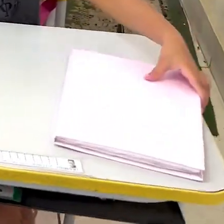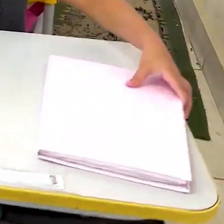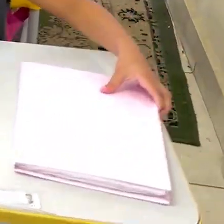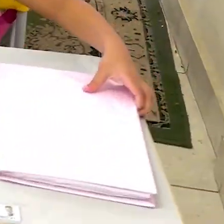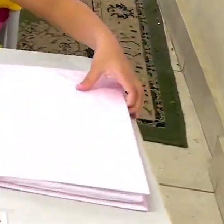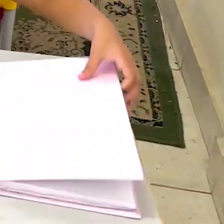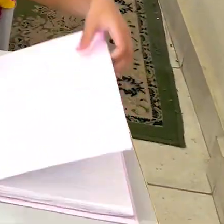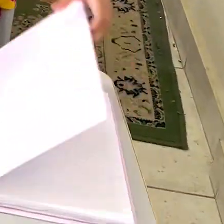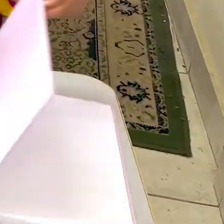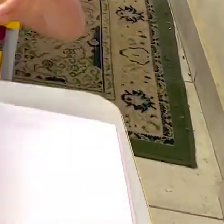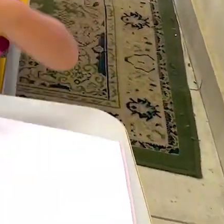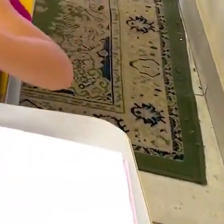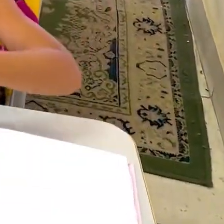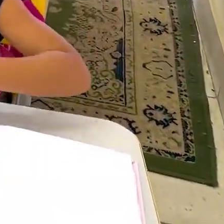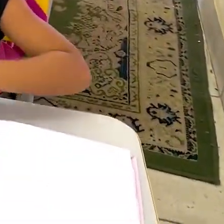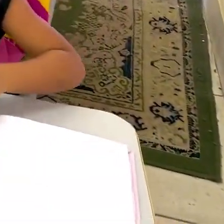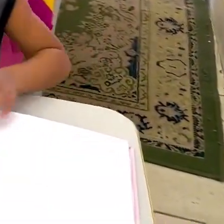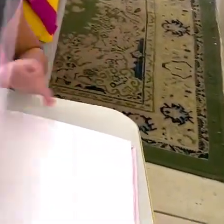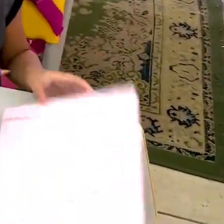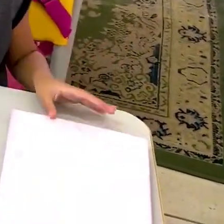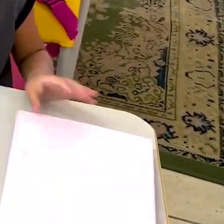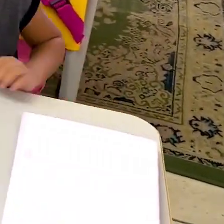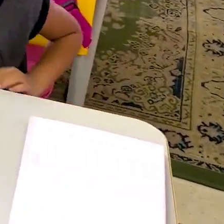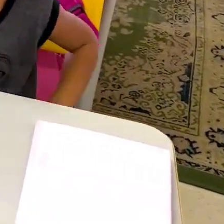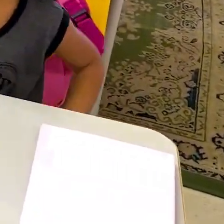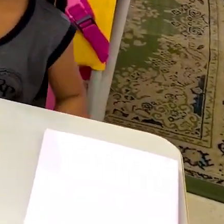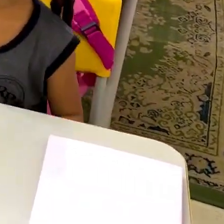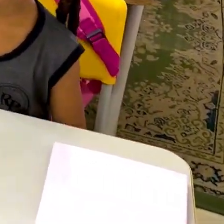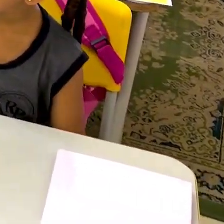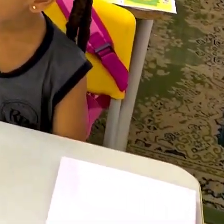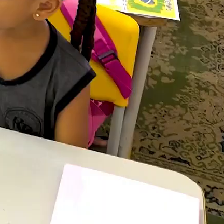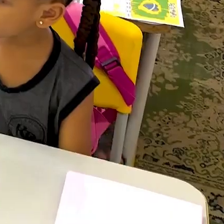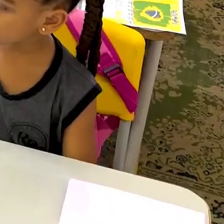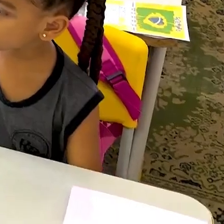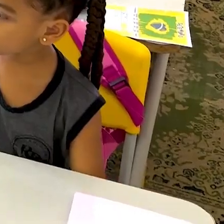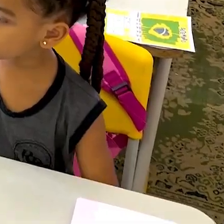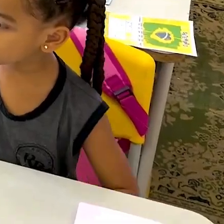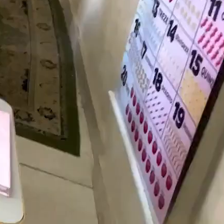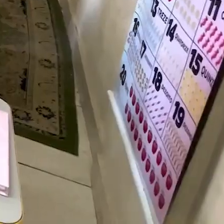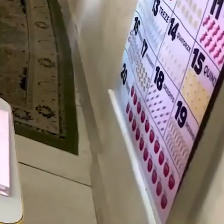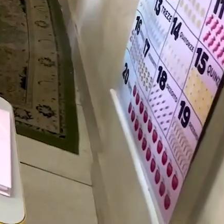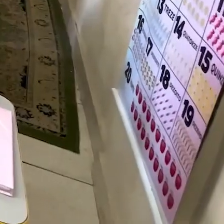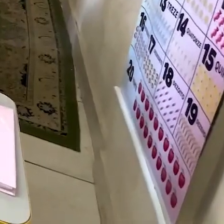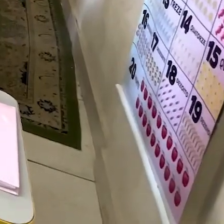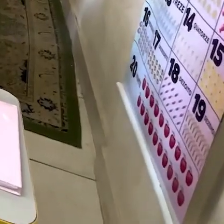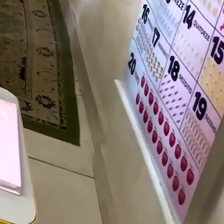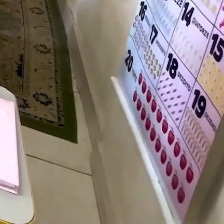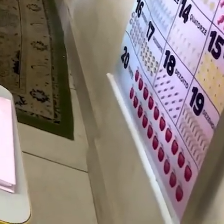Você não terminou meu ainda.